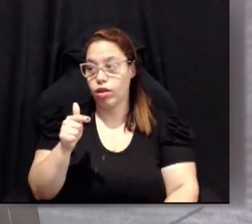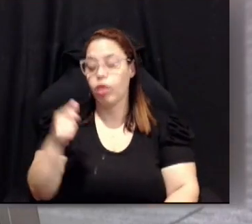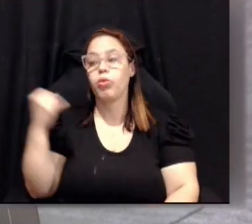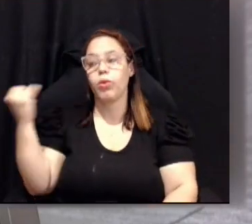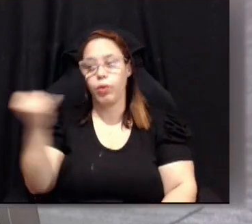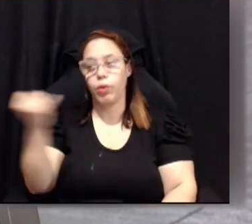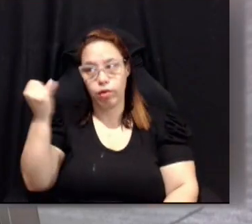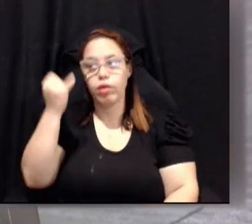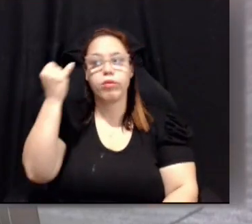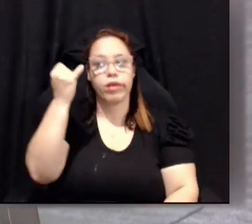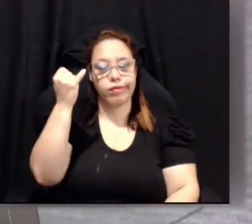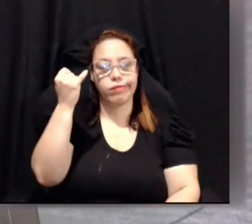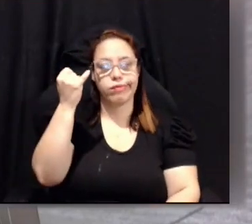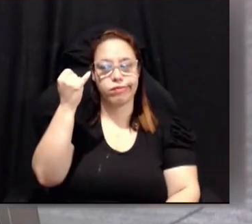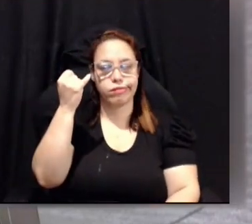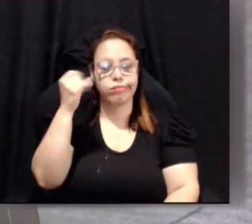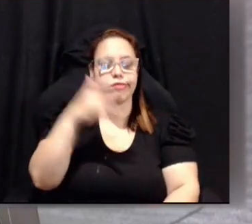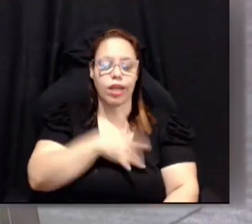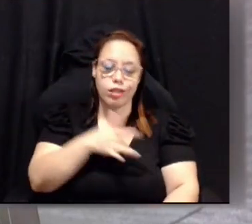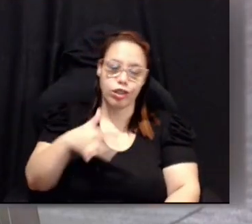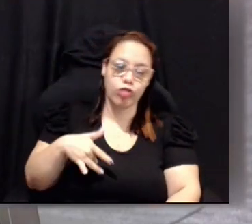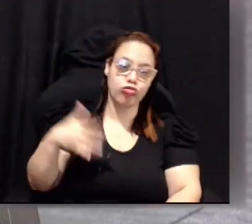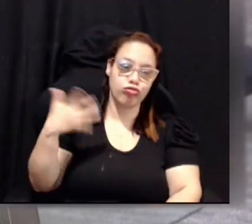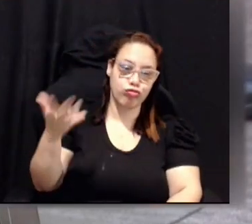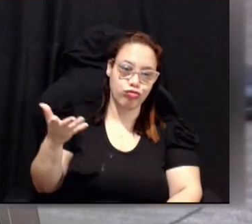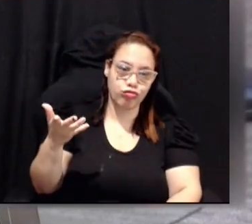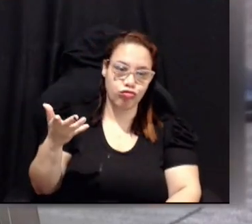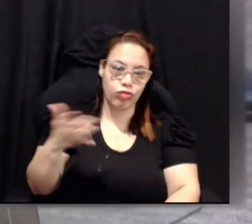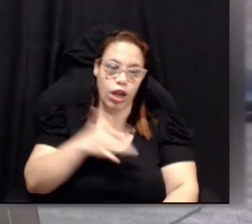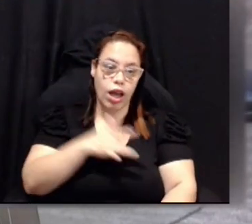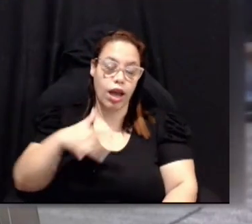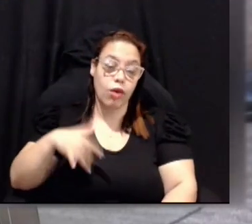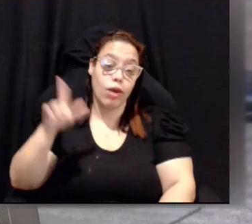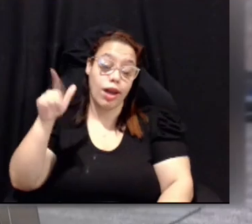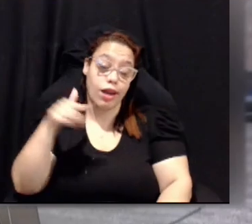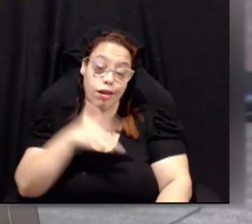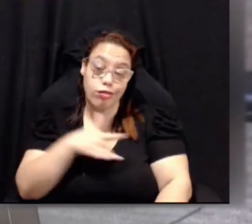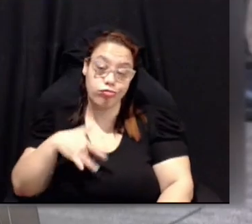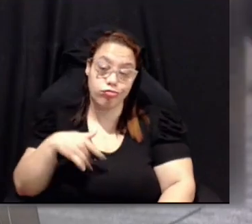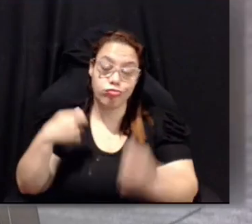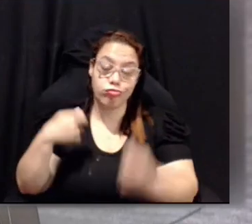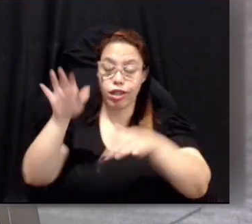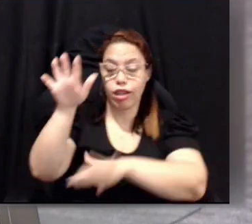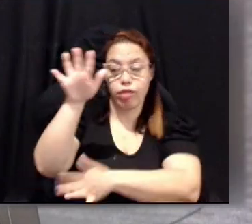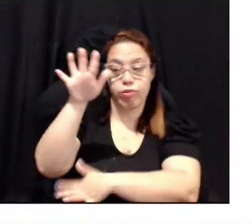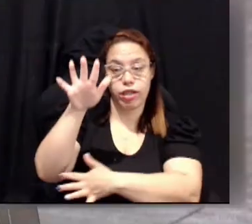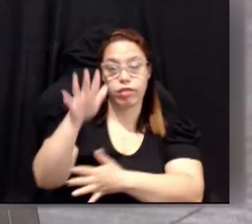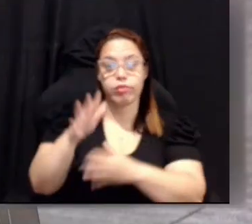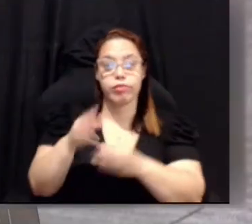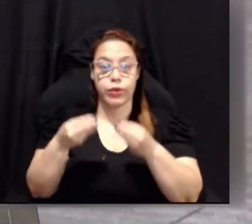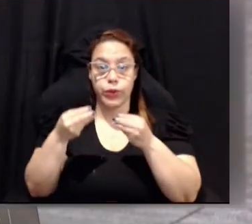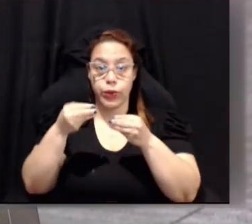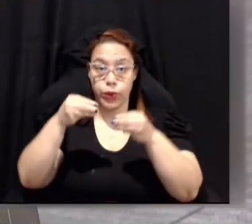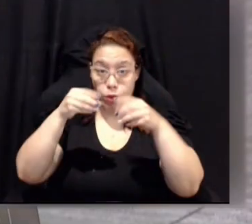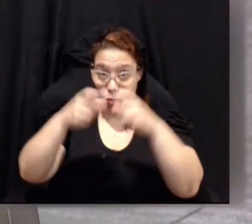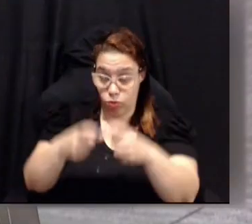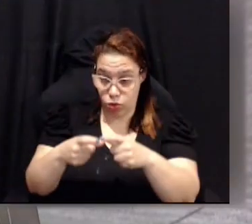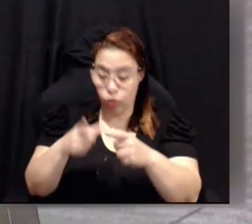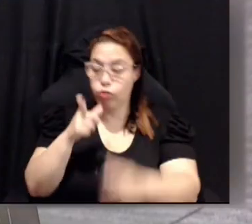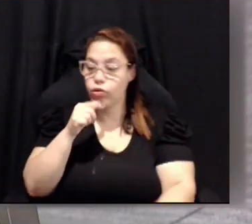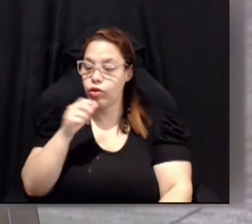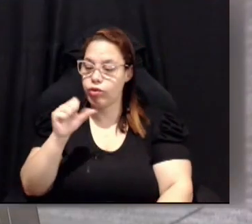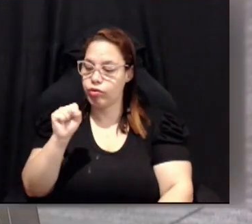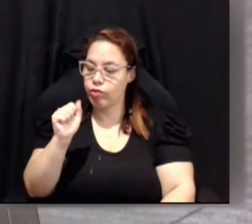fala de saúde, né? A água é a saúde e a gente precisa ter nas nossas praças pontos de bebedouro de água. A Sanasa aqui na